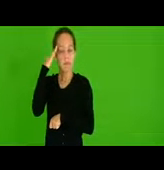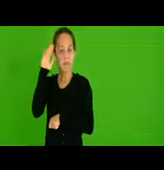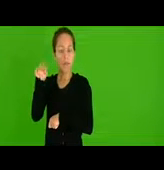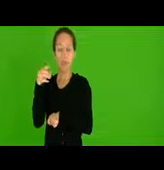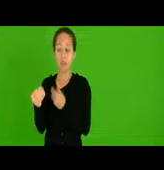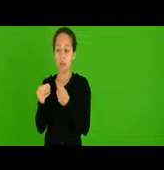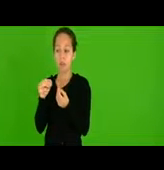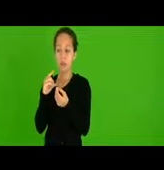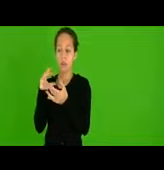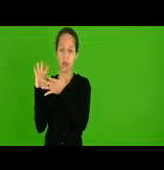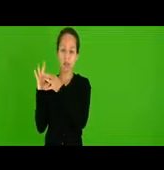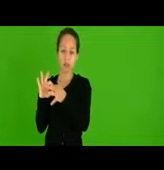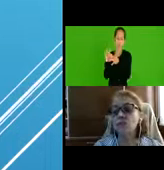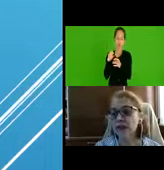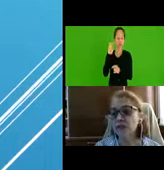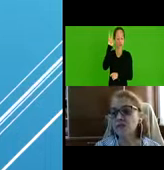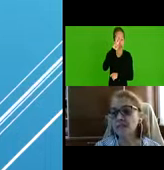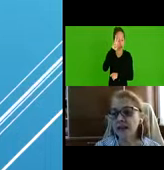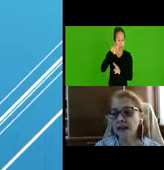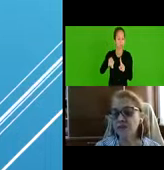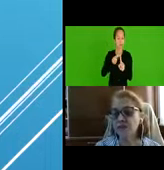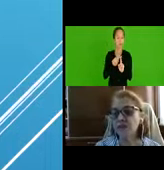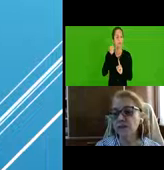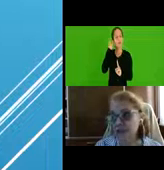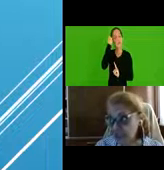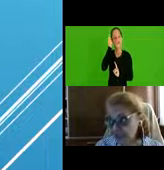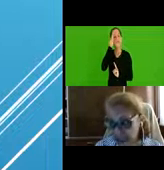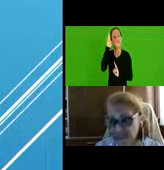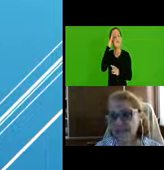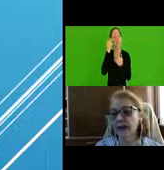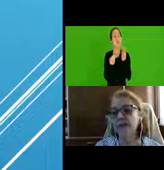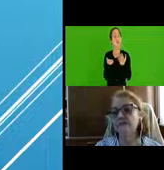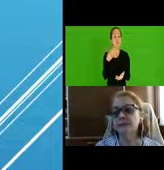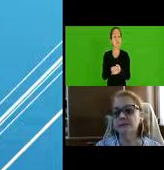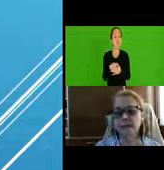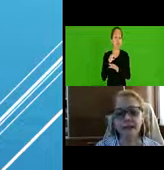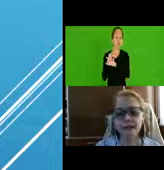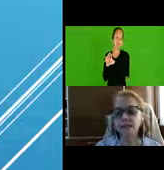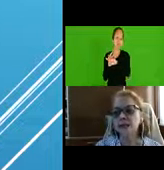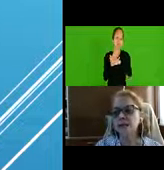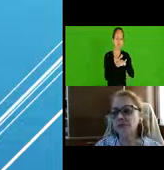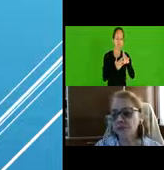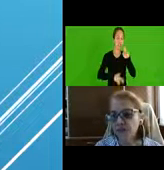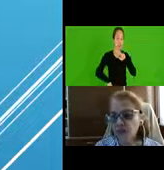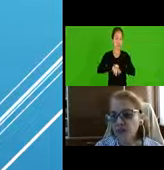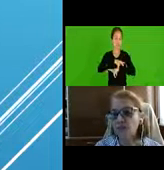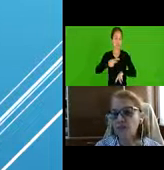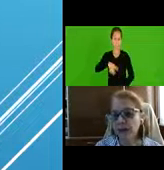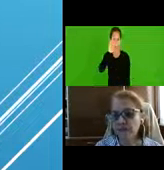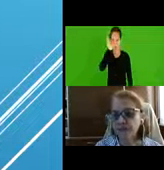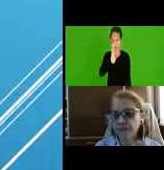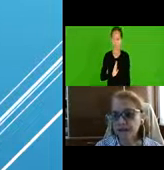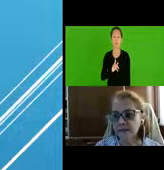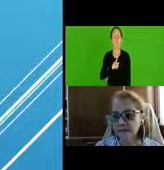sociológica. os acontecimentos da cidade, das diferentes cidades brasileiras, vividos